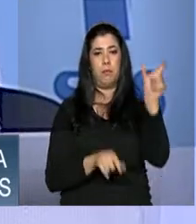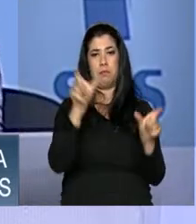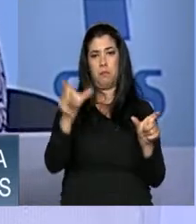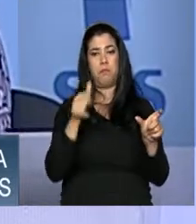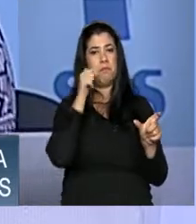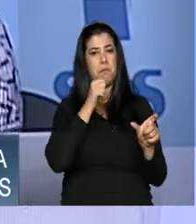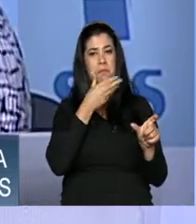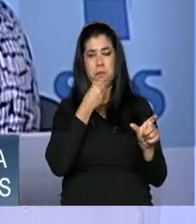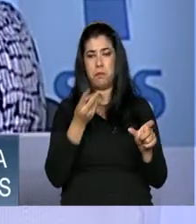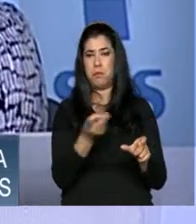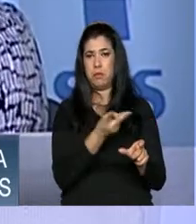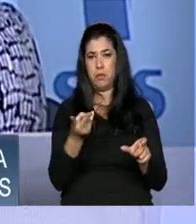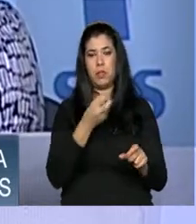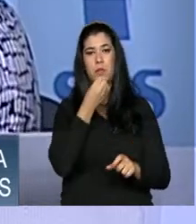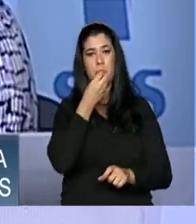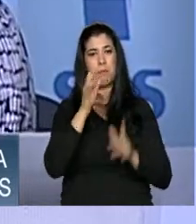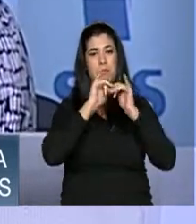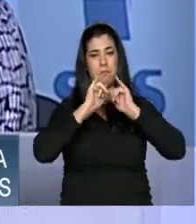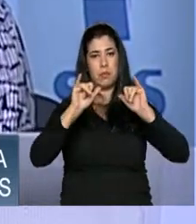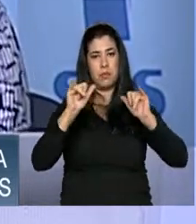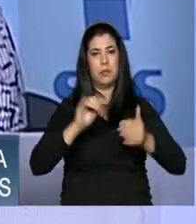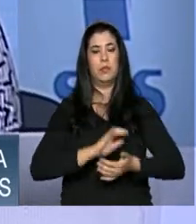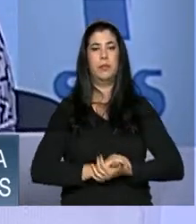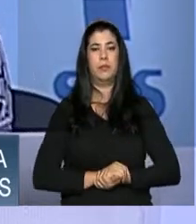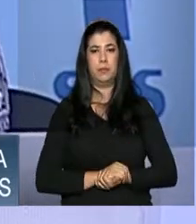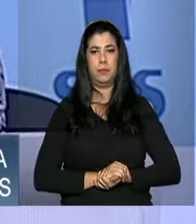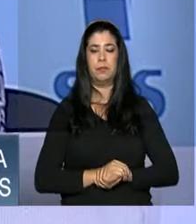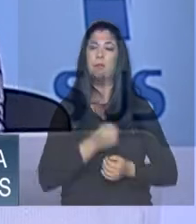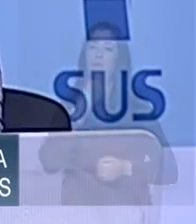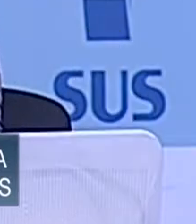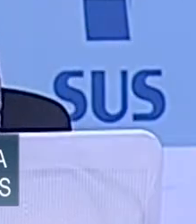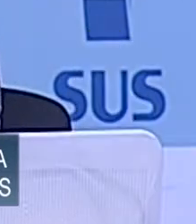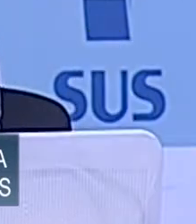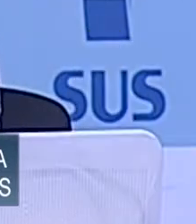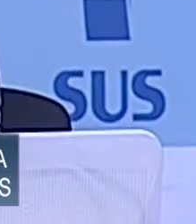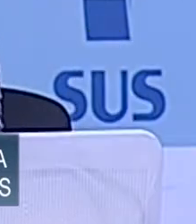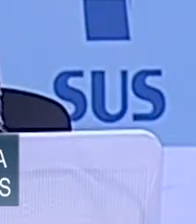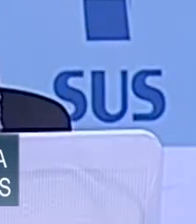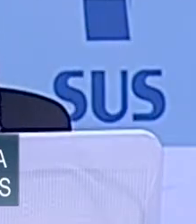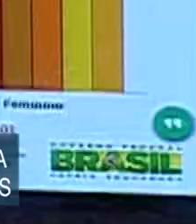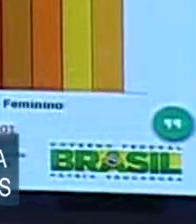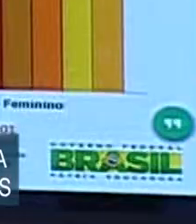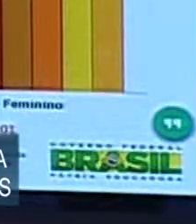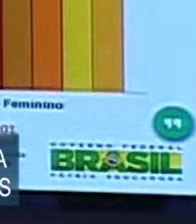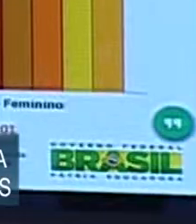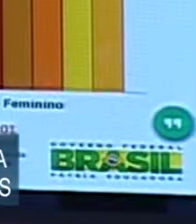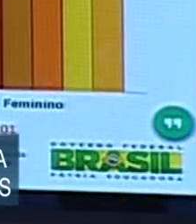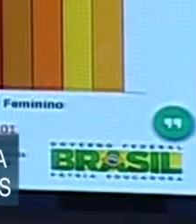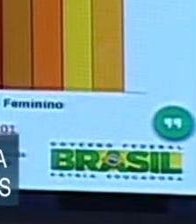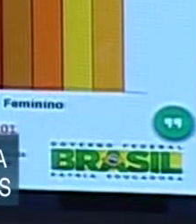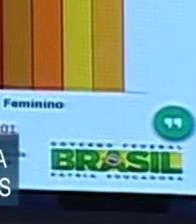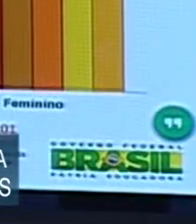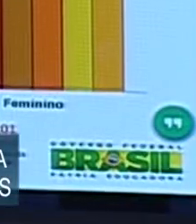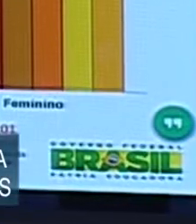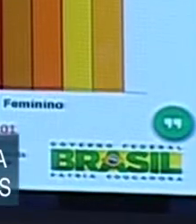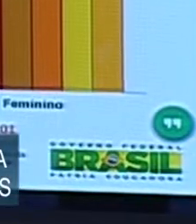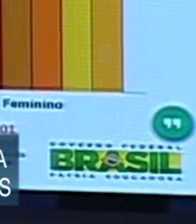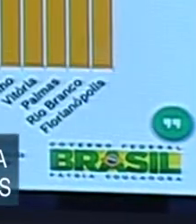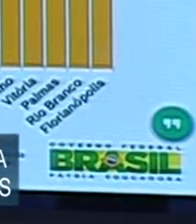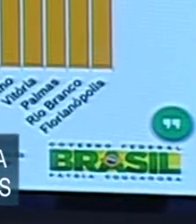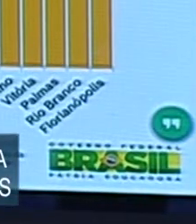quanto em mulheres, e essa é uma boa notícia. É, principalmente nas mulheres. As mulheres passaram de 22%